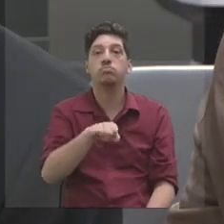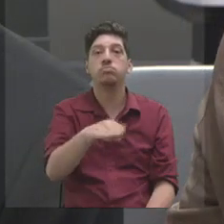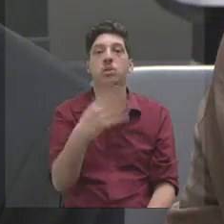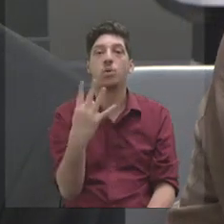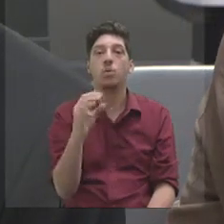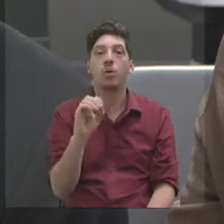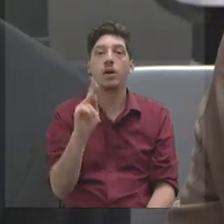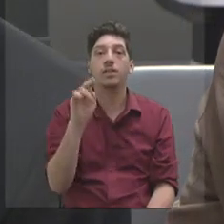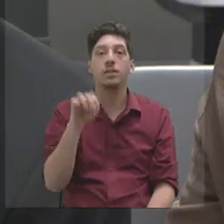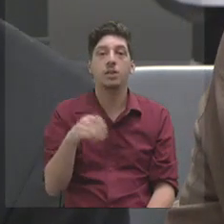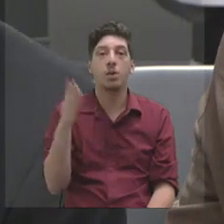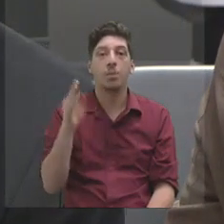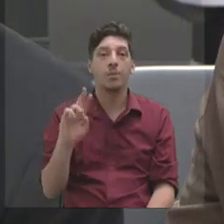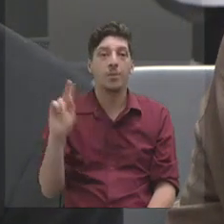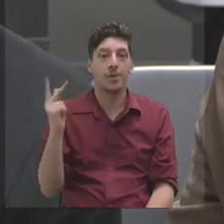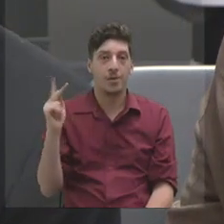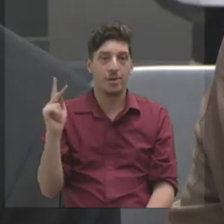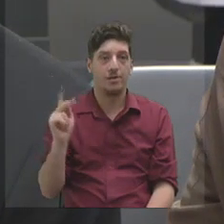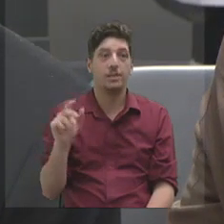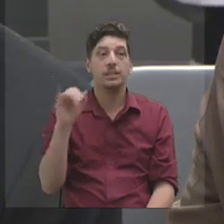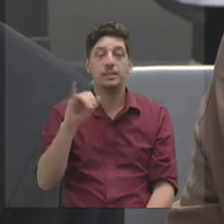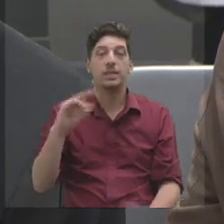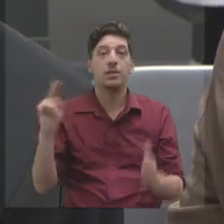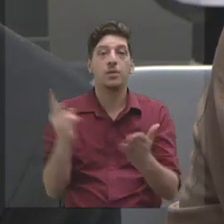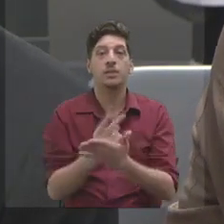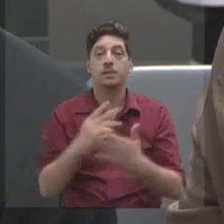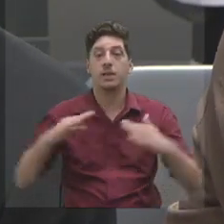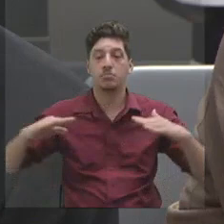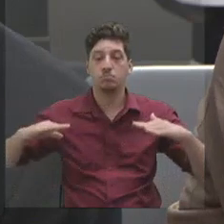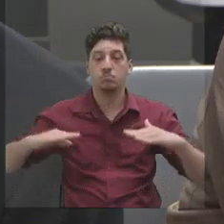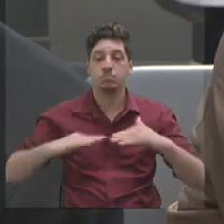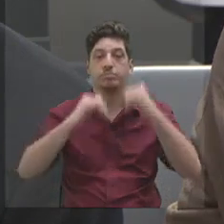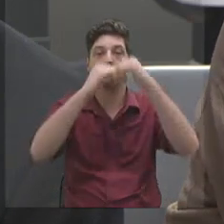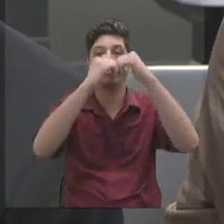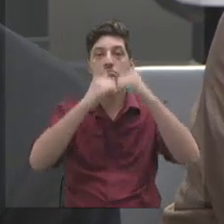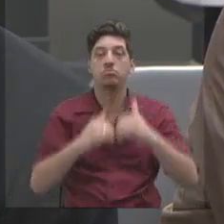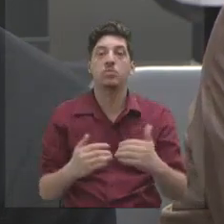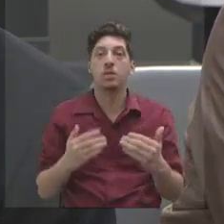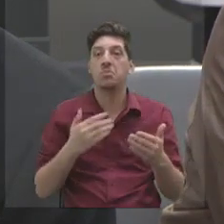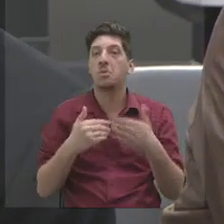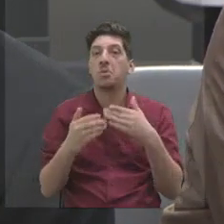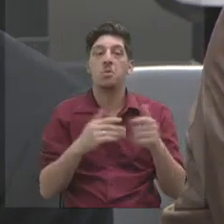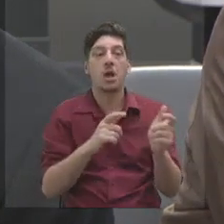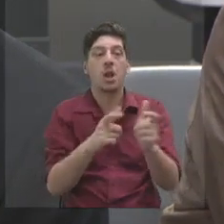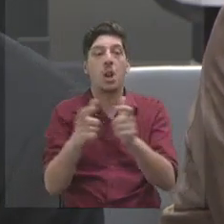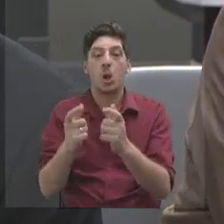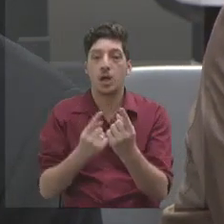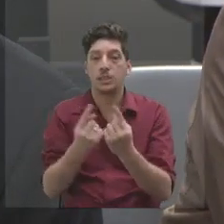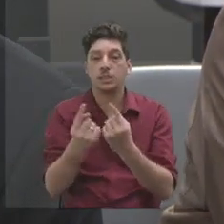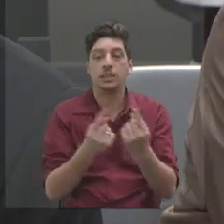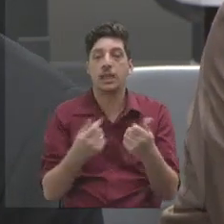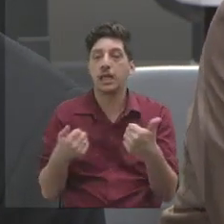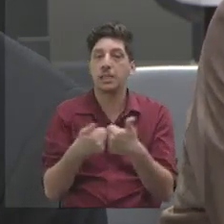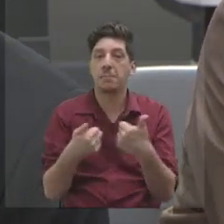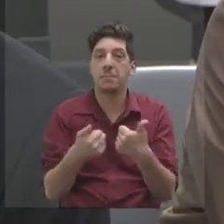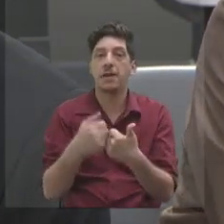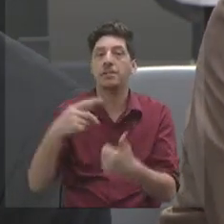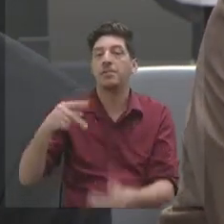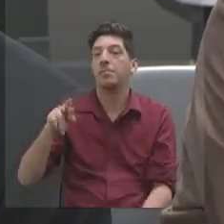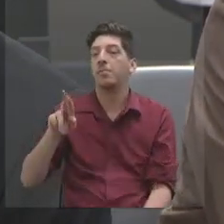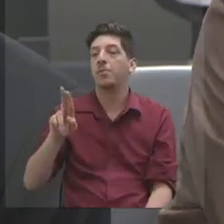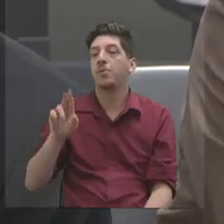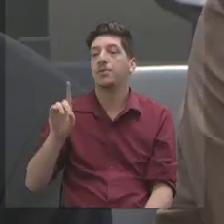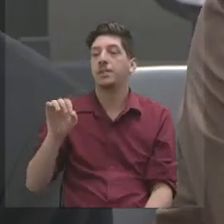se um veículo bater seja na descida da belocal em qualquer ponto da estrada próxima Prudente de Morais